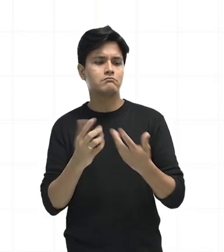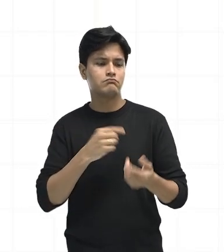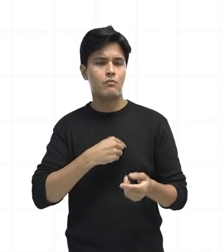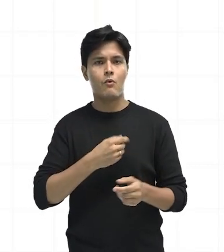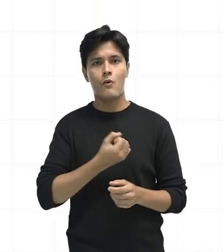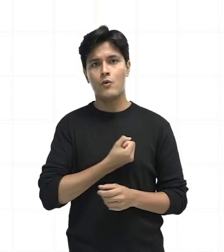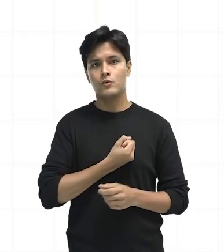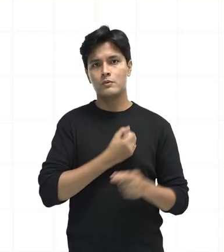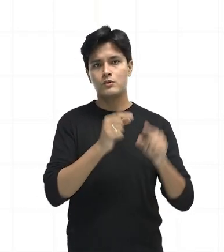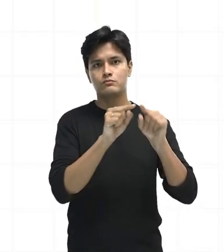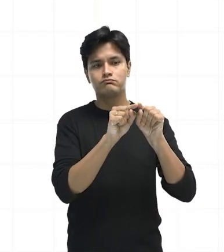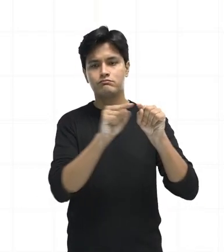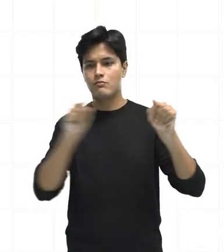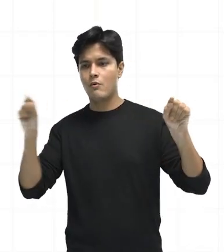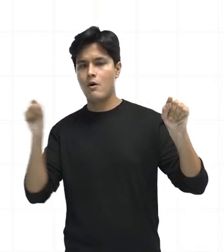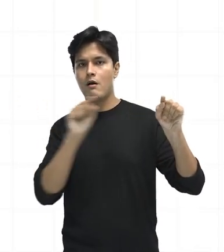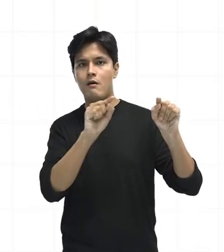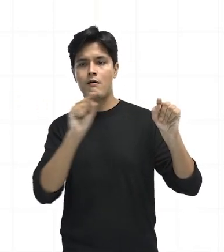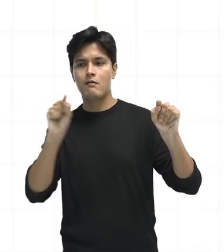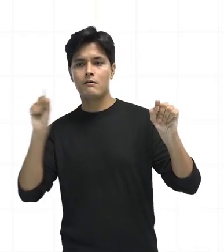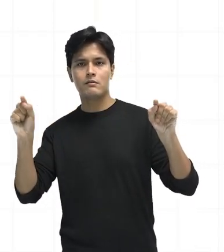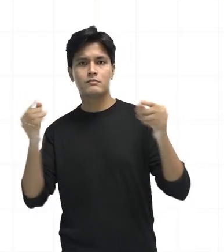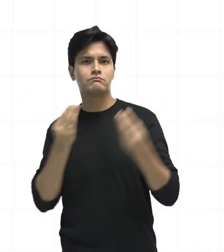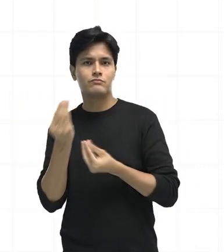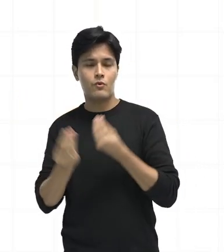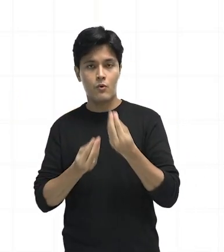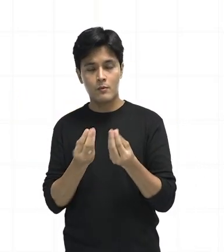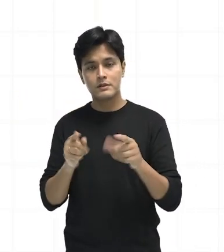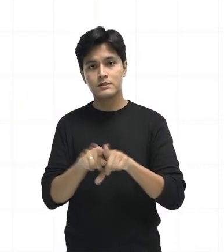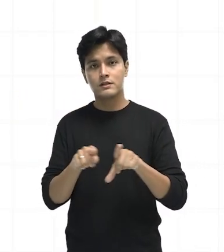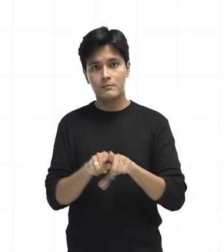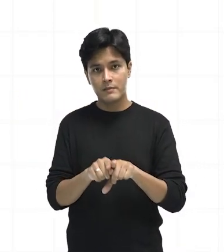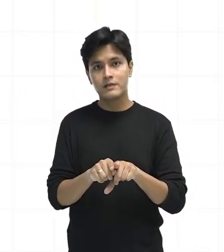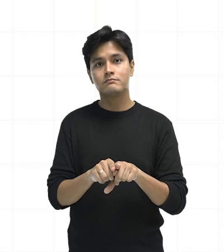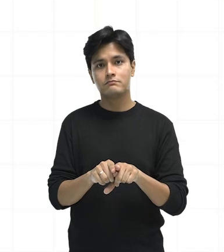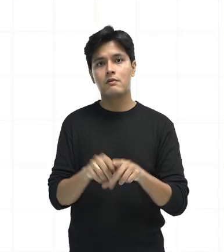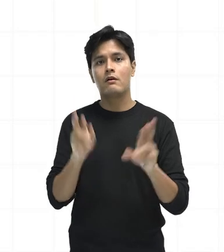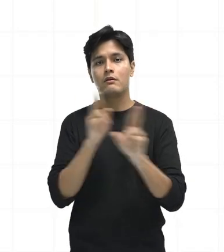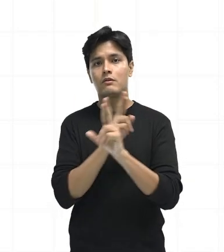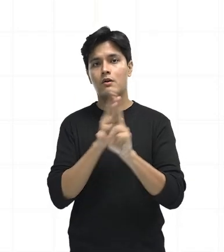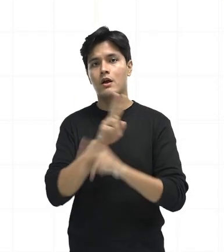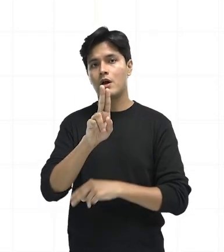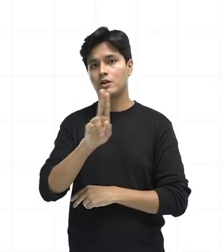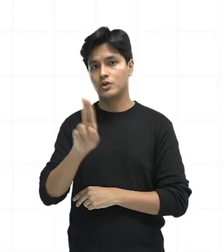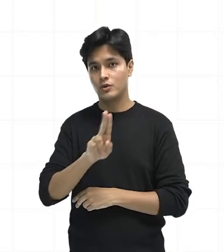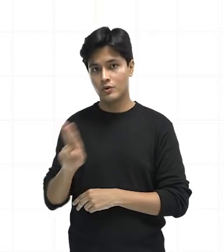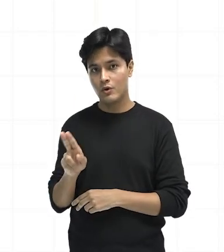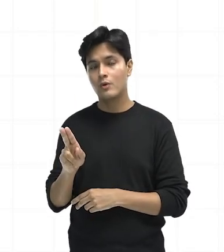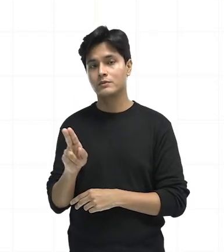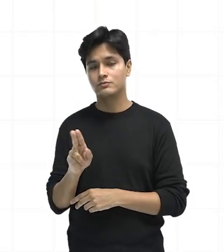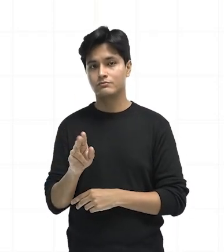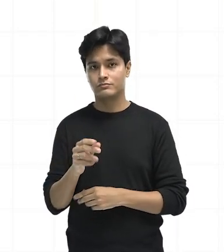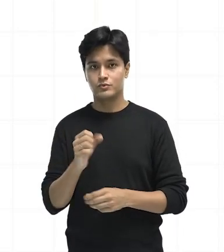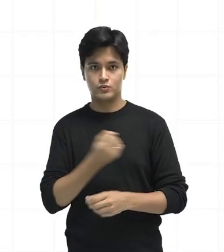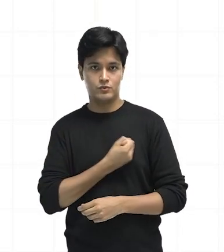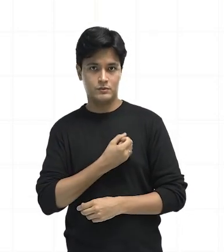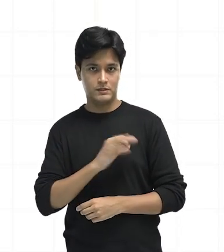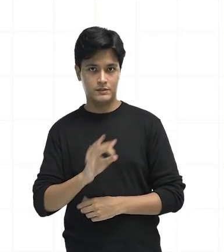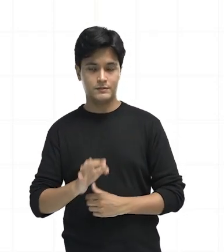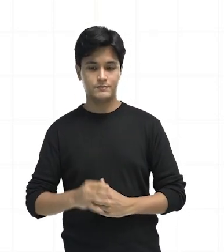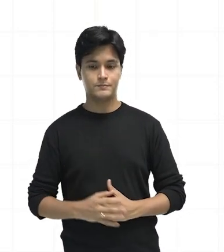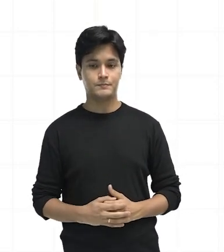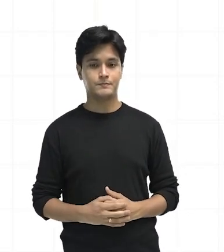posição e, consequentemente, a nomenclatura desses números, tá? Então, aqui